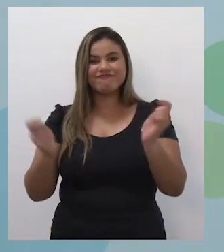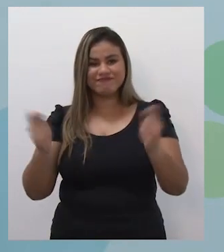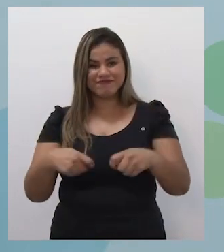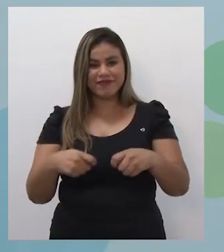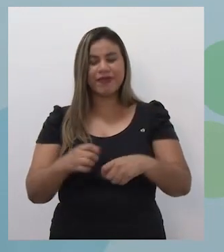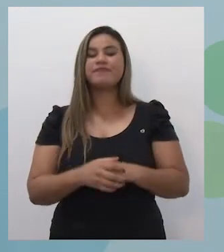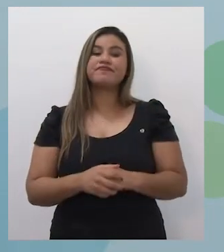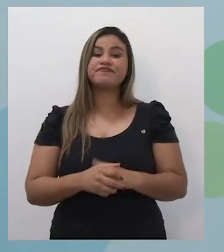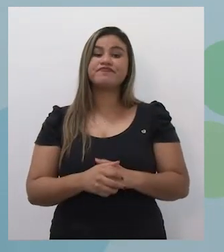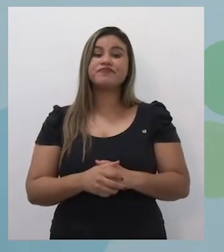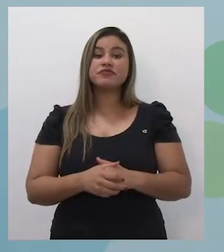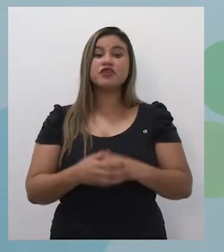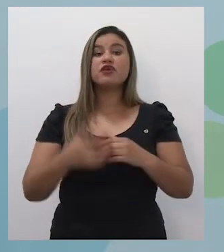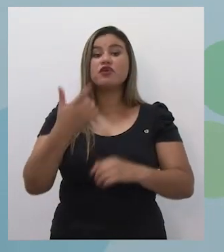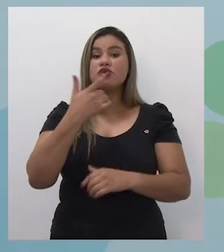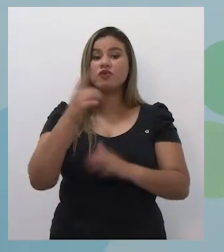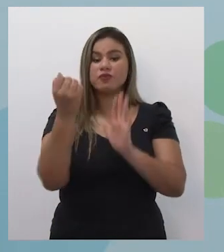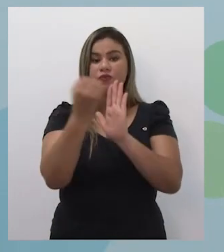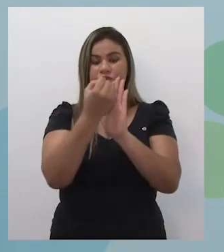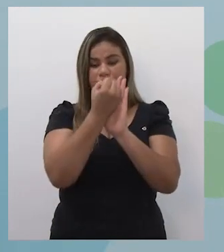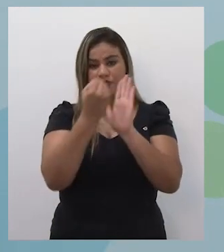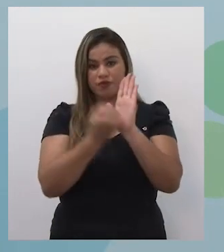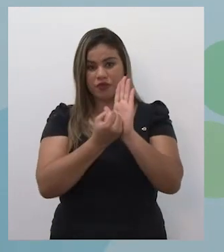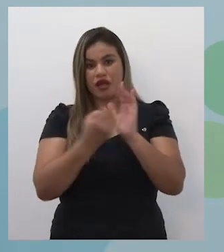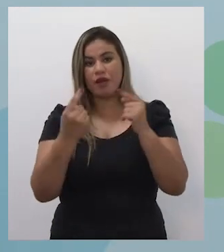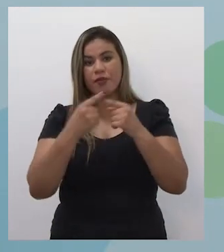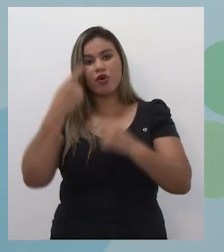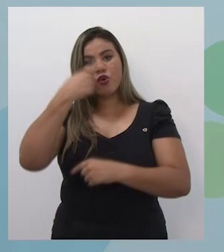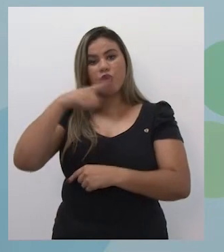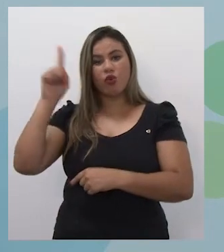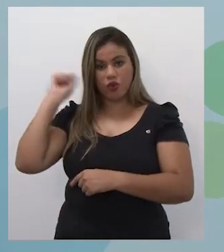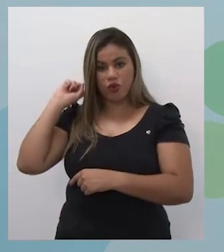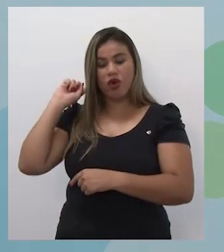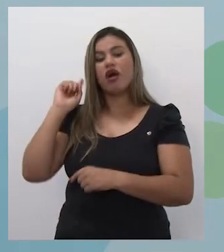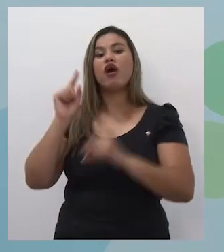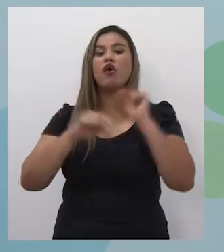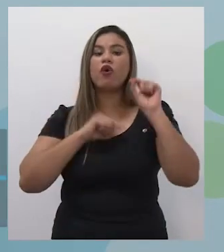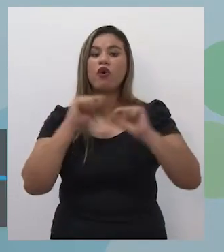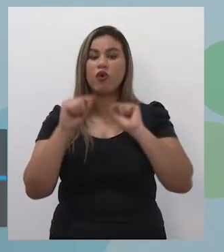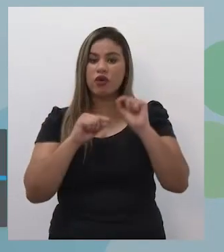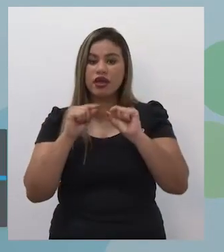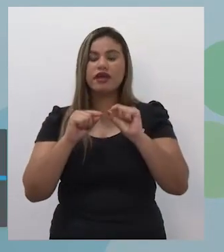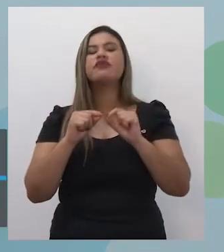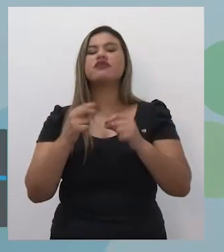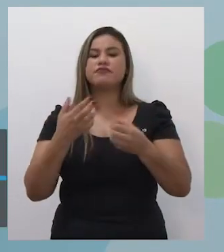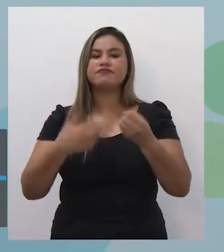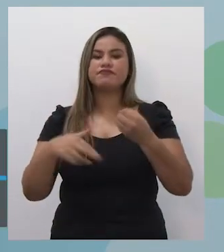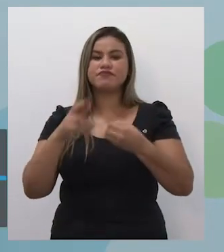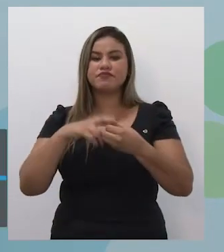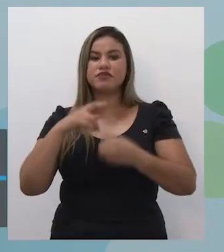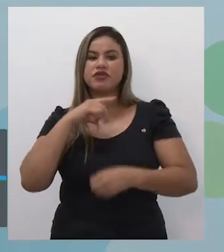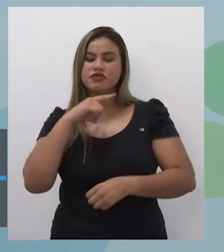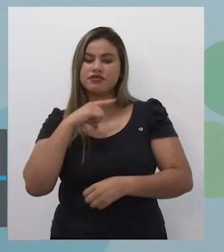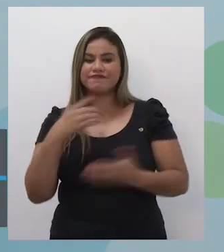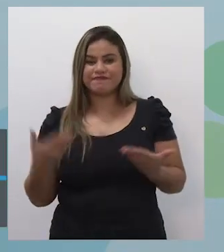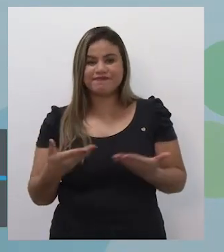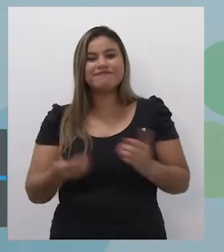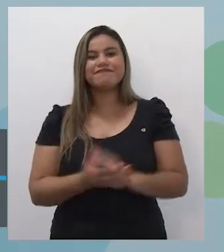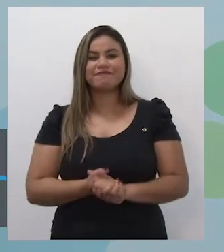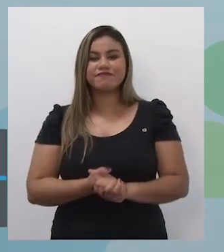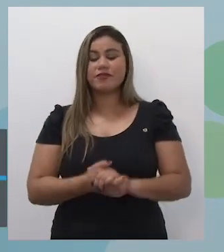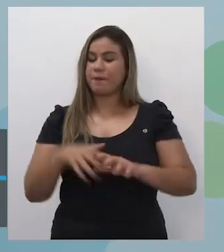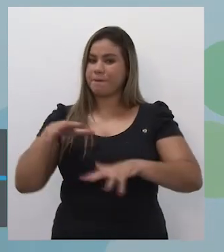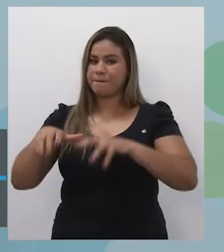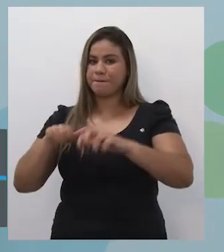hoje. Lembrando que os registros da última formação da semana anterior, eles serão retomados nesta formação. Então,